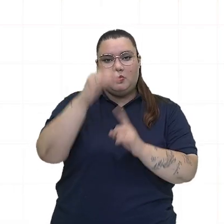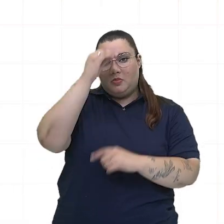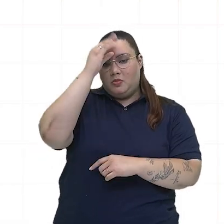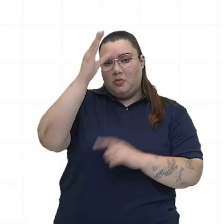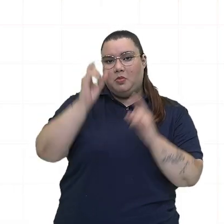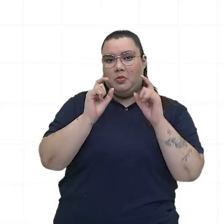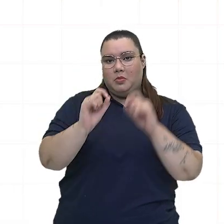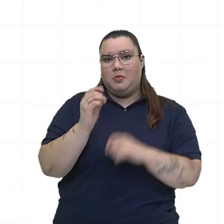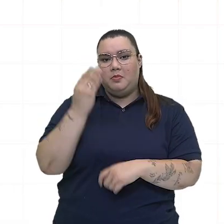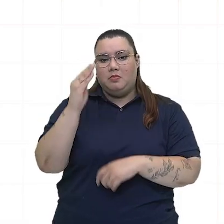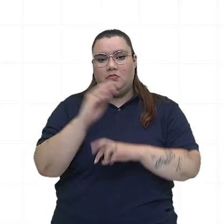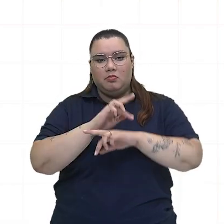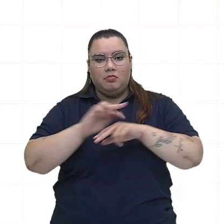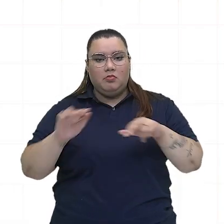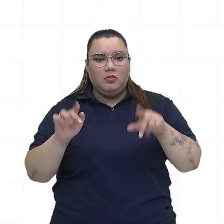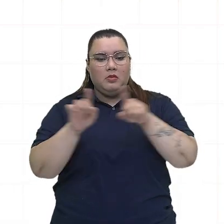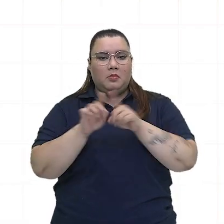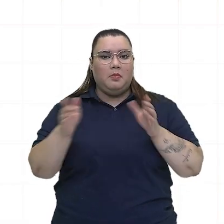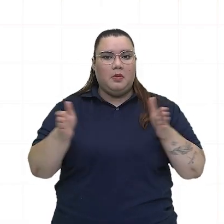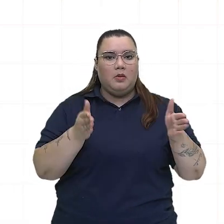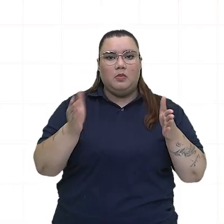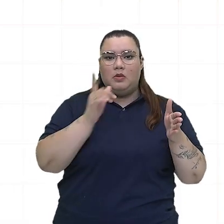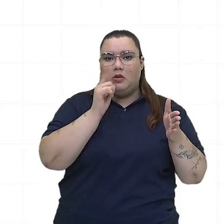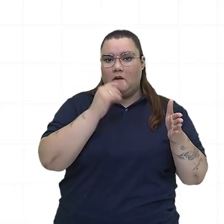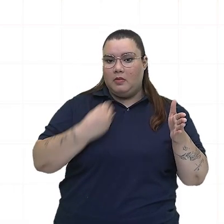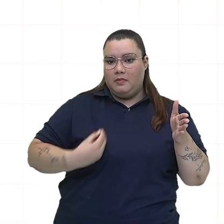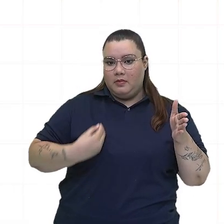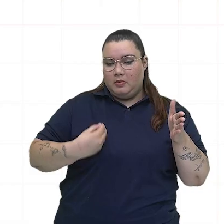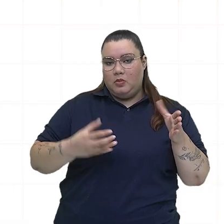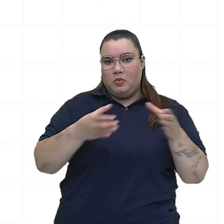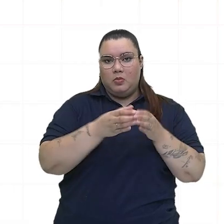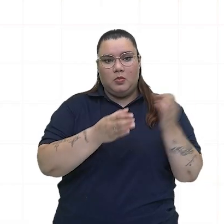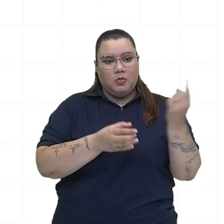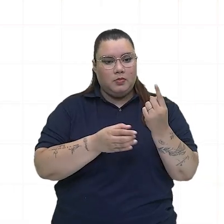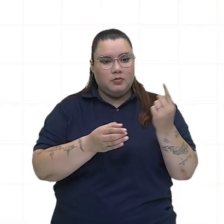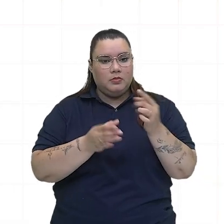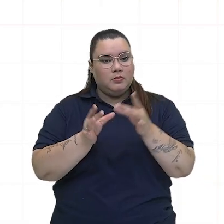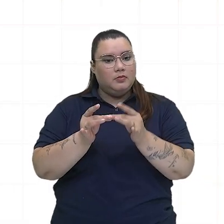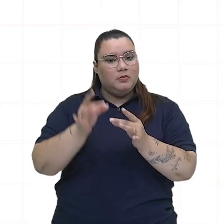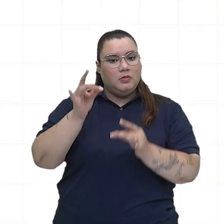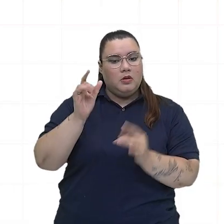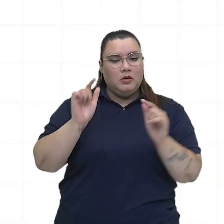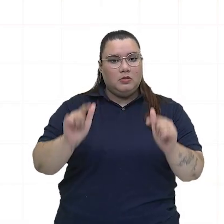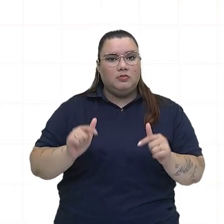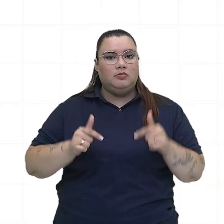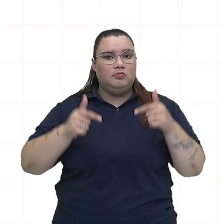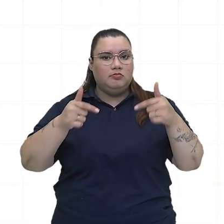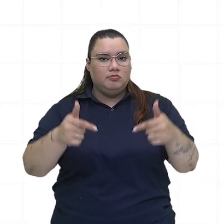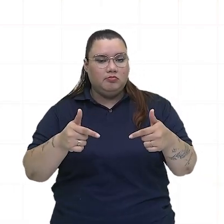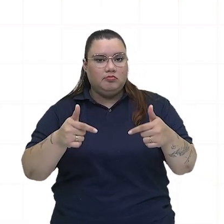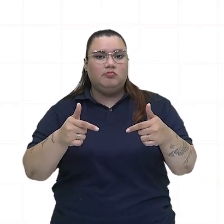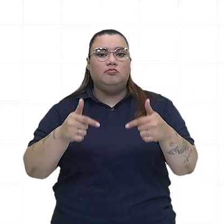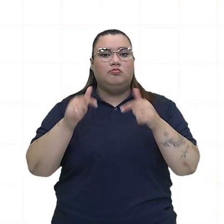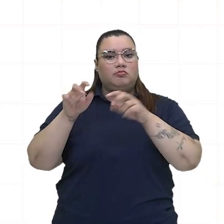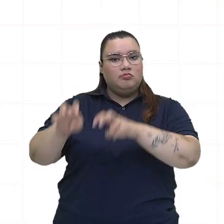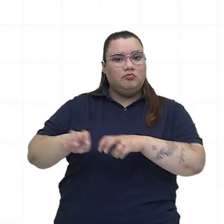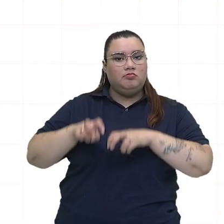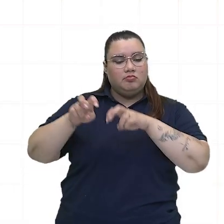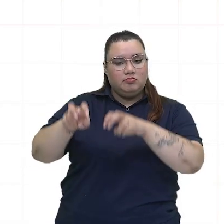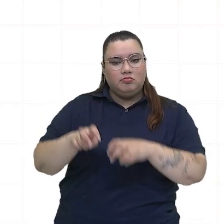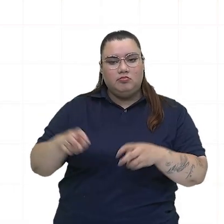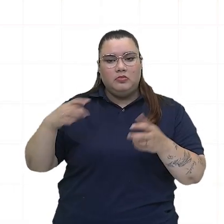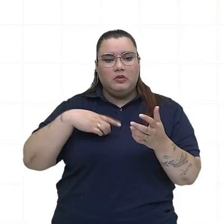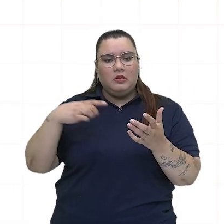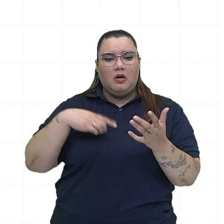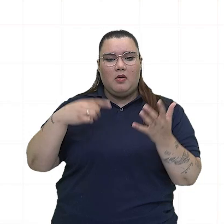de conhecimento é Biodiversidade e Ciclo Hidrológico, parte 1. No detalhamento, nós vamos estudar sobre as